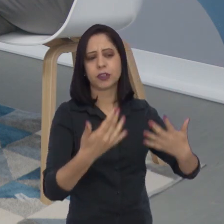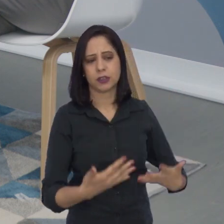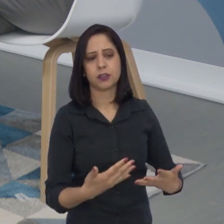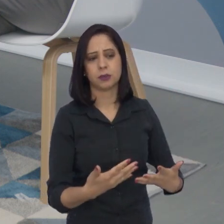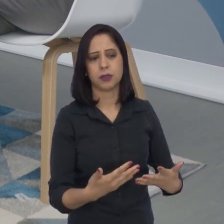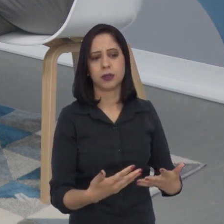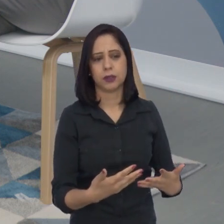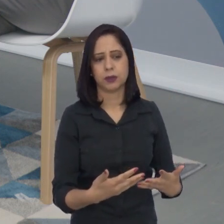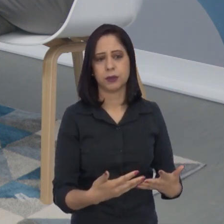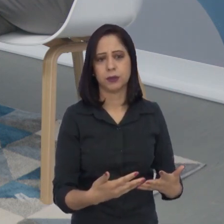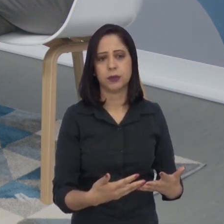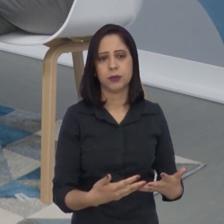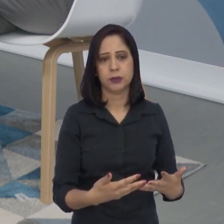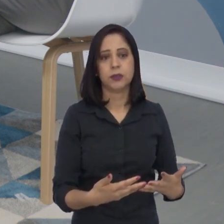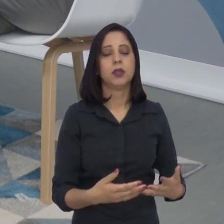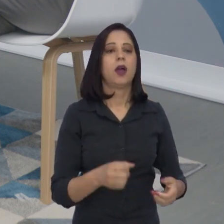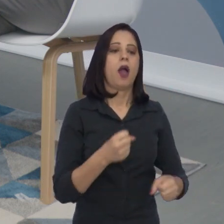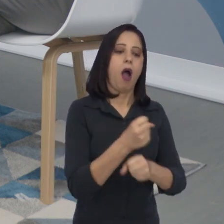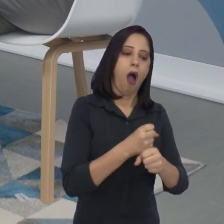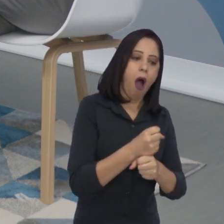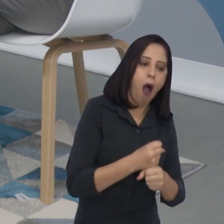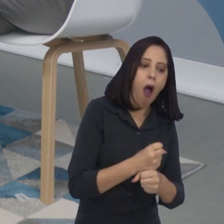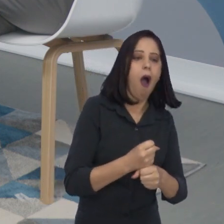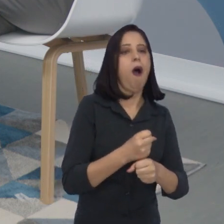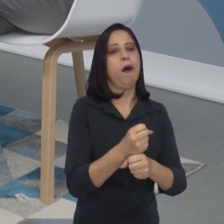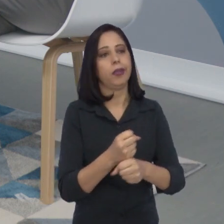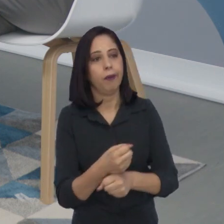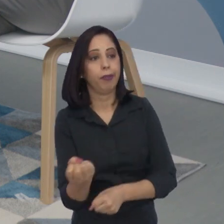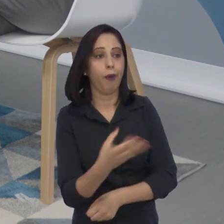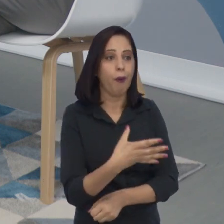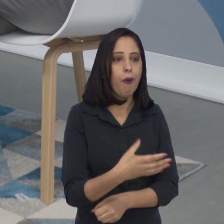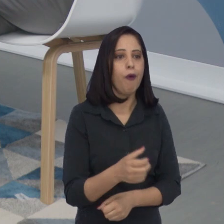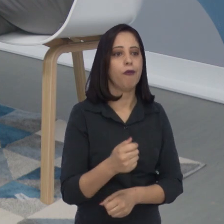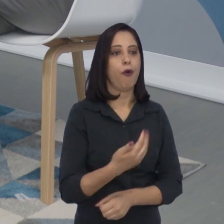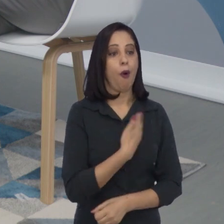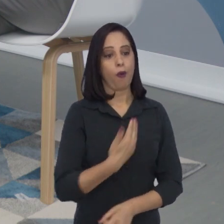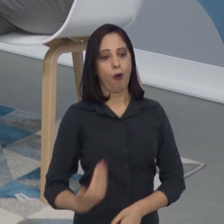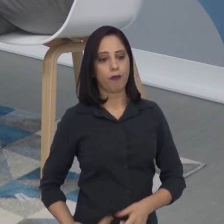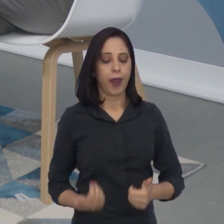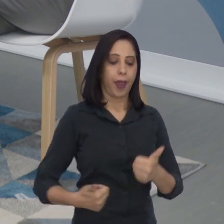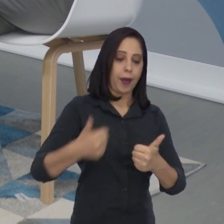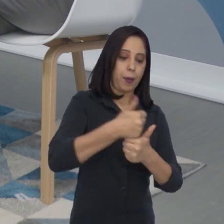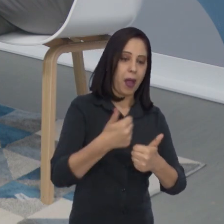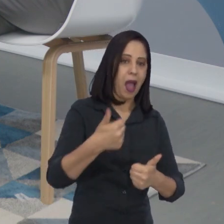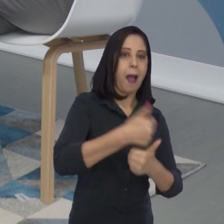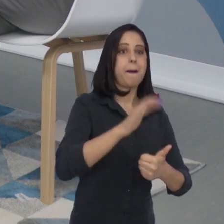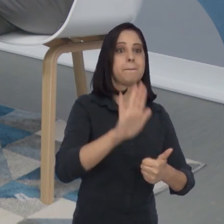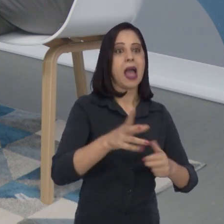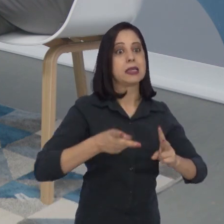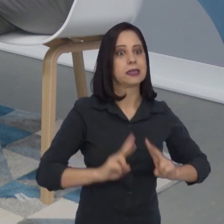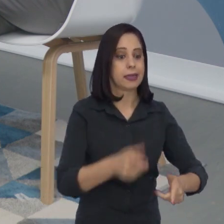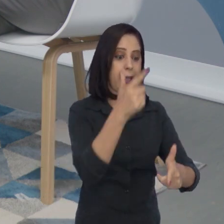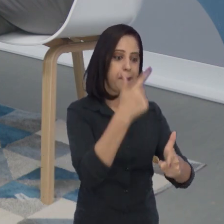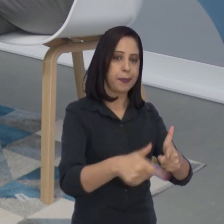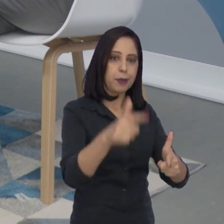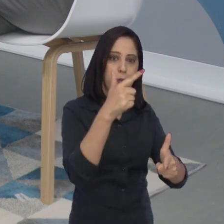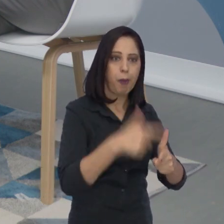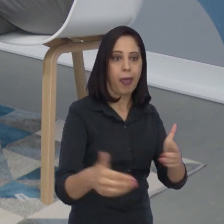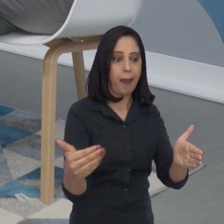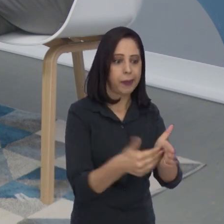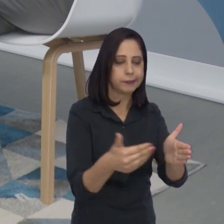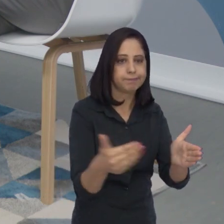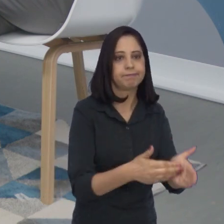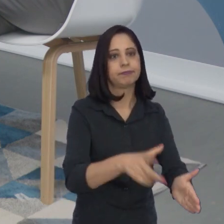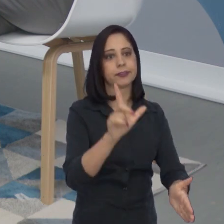programa, né? Entra ano, sai ano, ou entra governo, sai governo, mas a gente ainda esbarra nos mesmos problemas, né? Nas mesmas